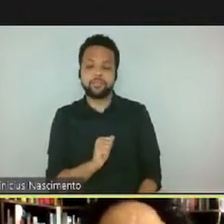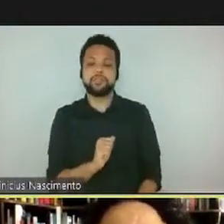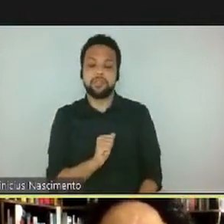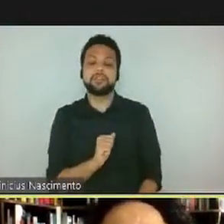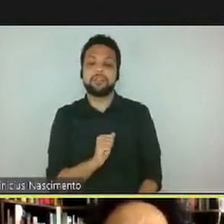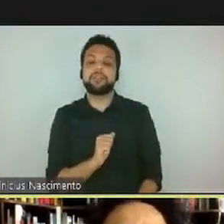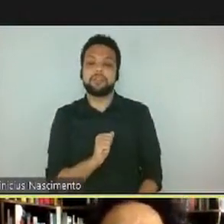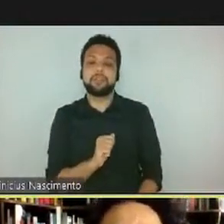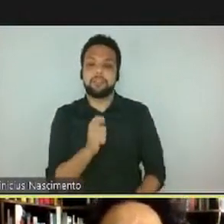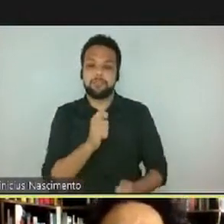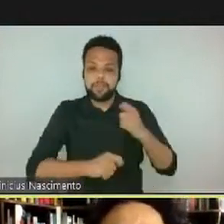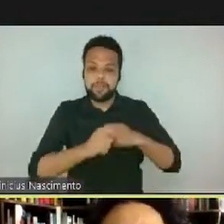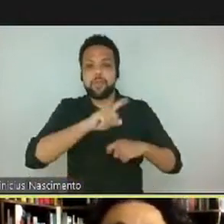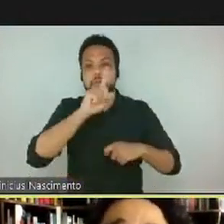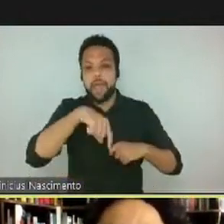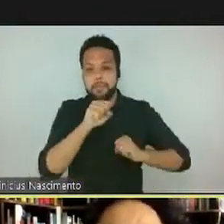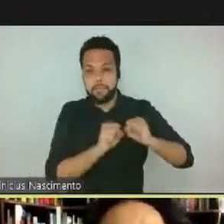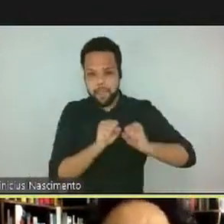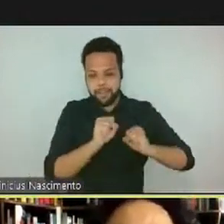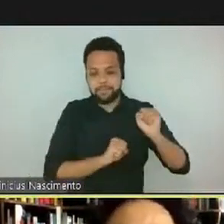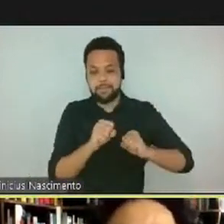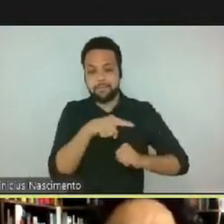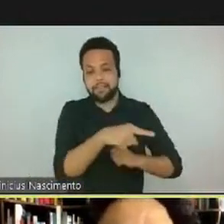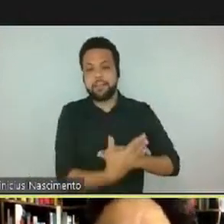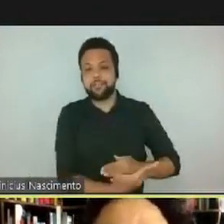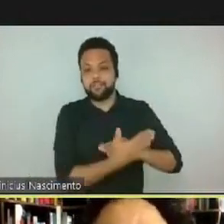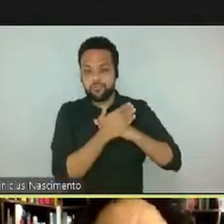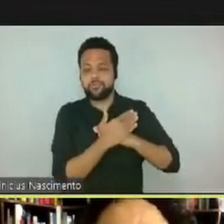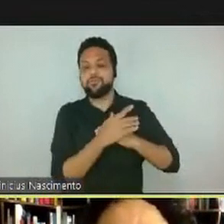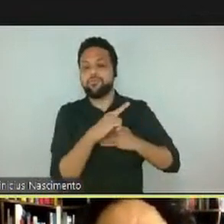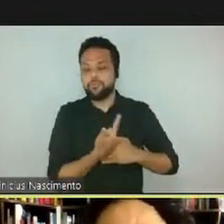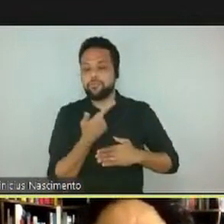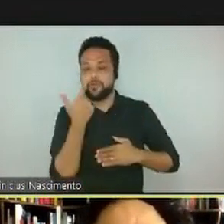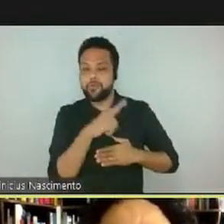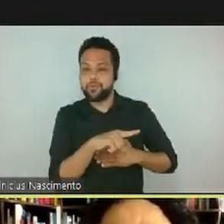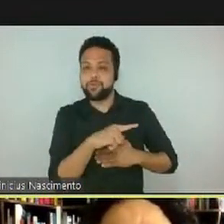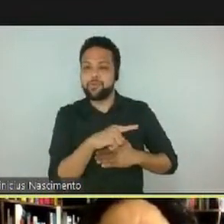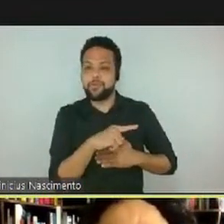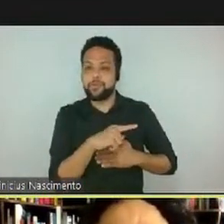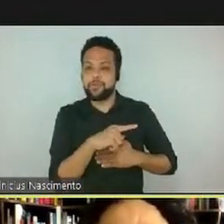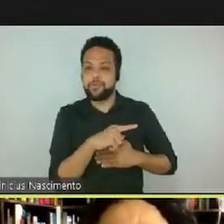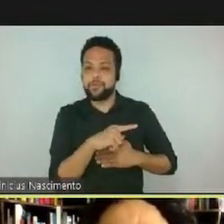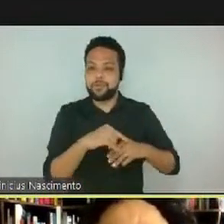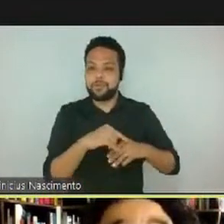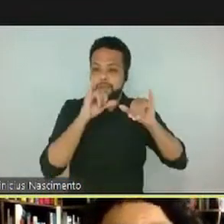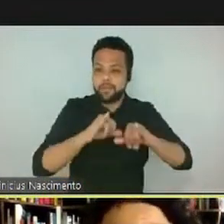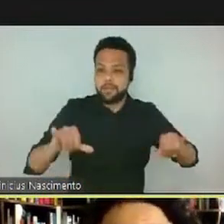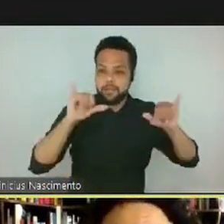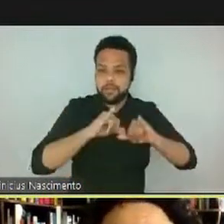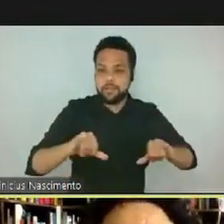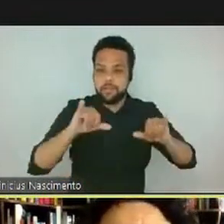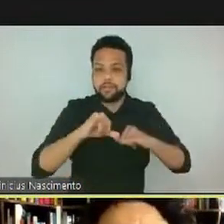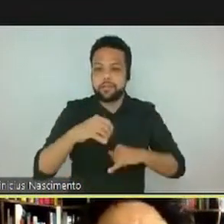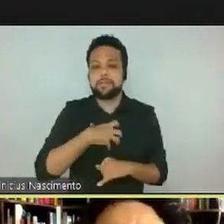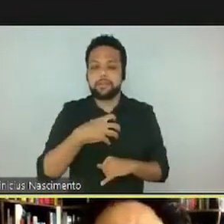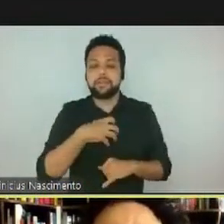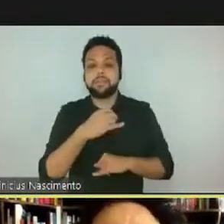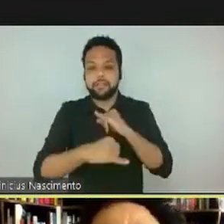empresa pela qual nós conseguimos fazer toda essa campanha de modo